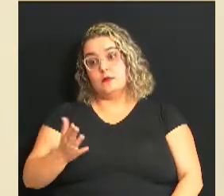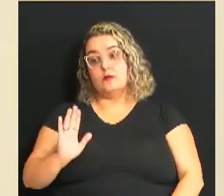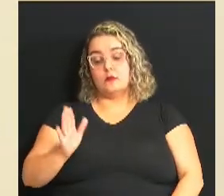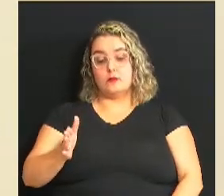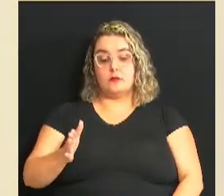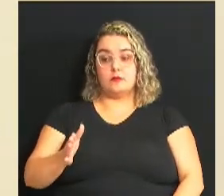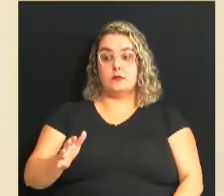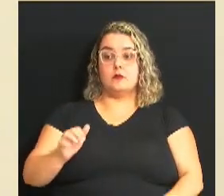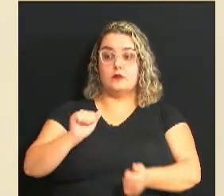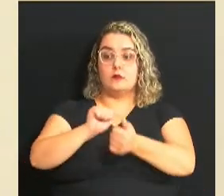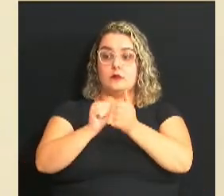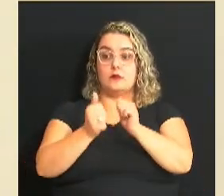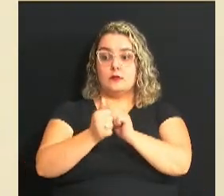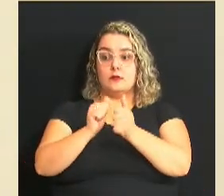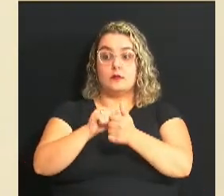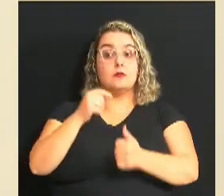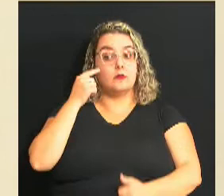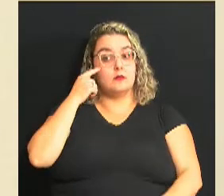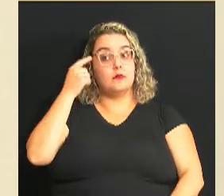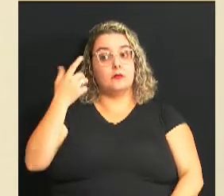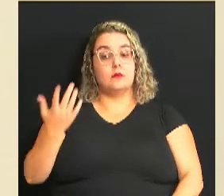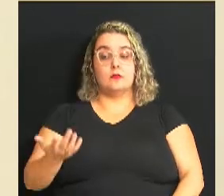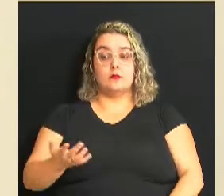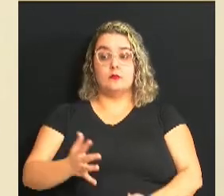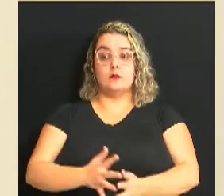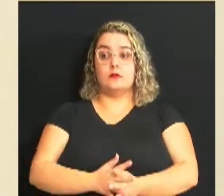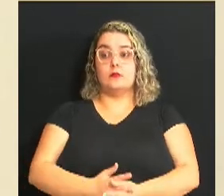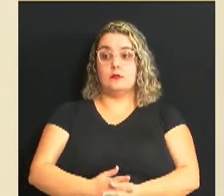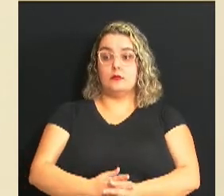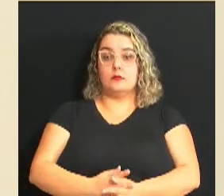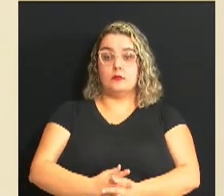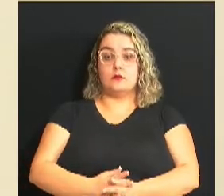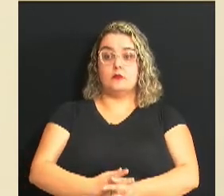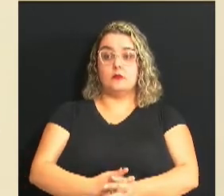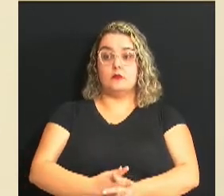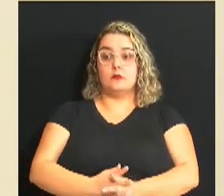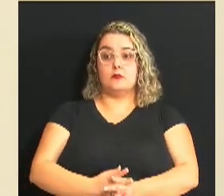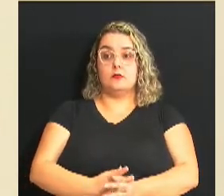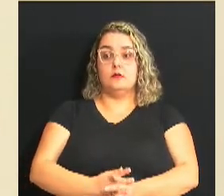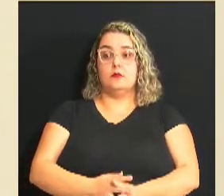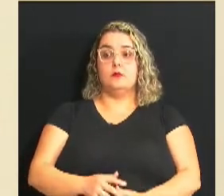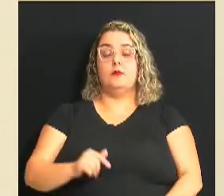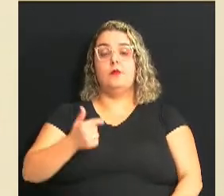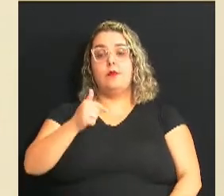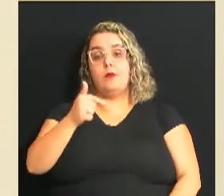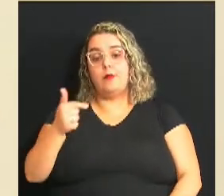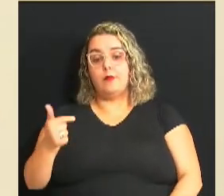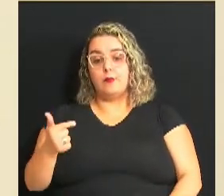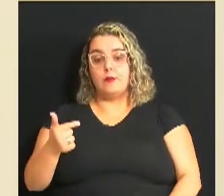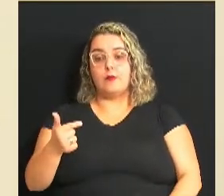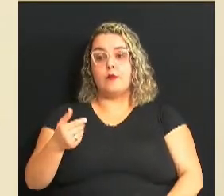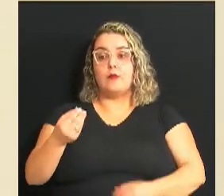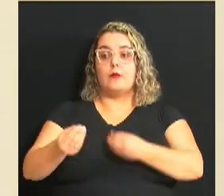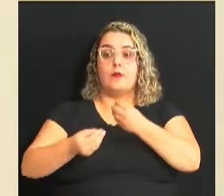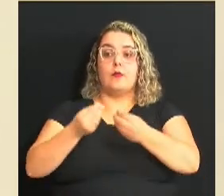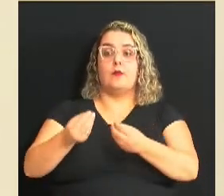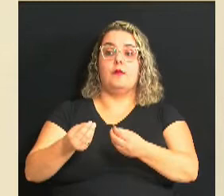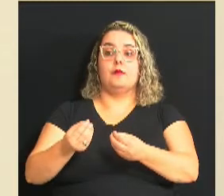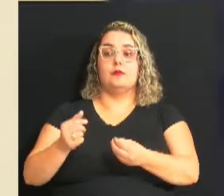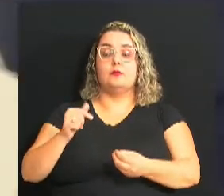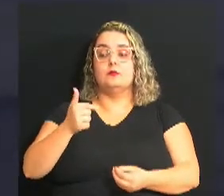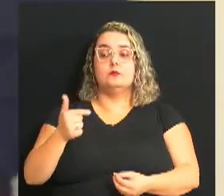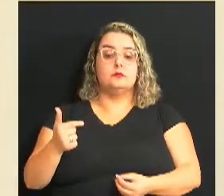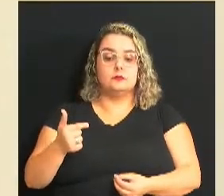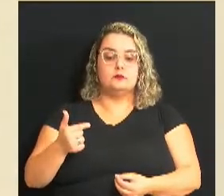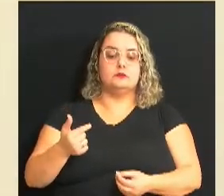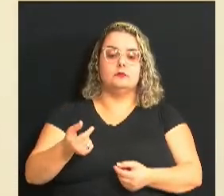formato aqui, essa ideia de que não há como não ter o financiamento público